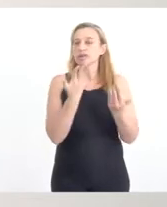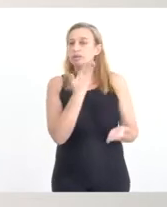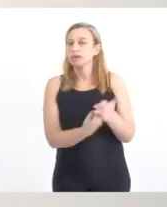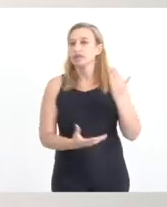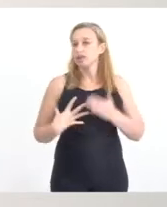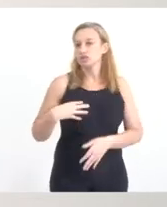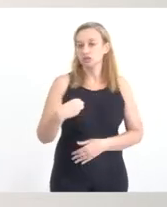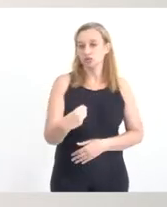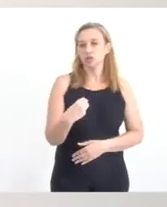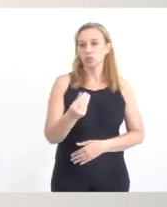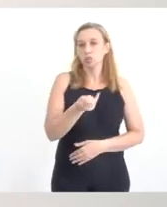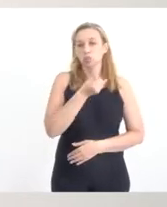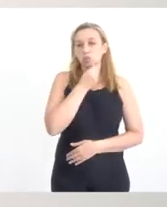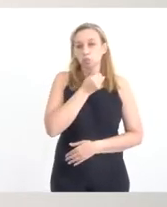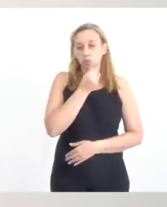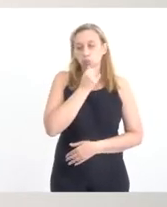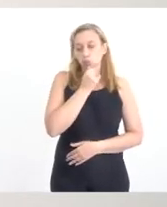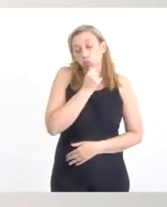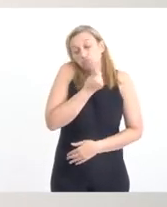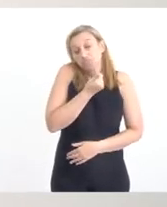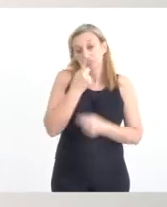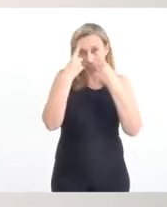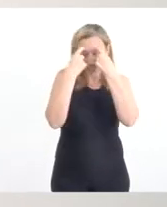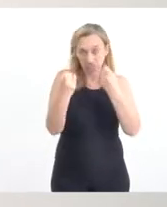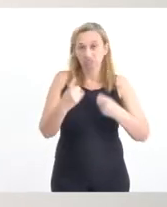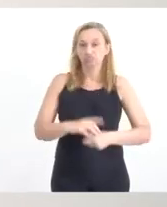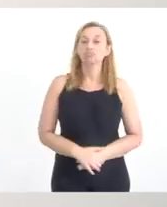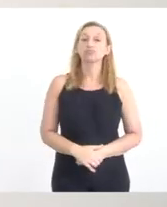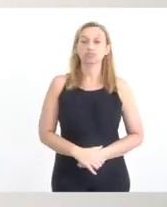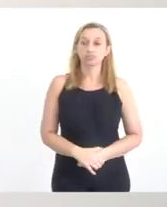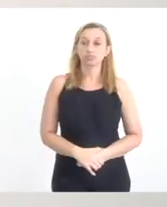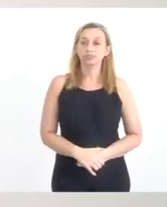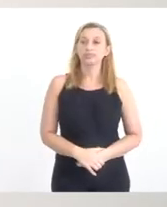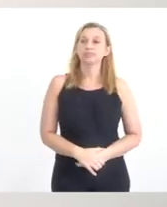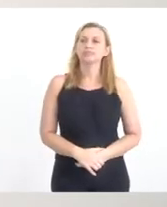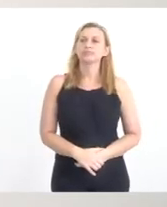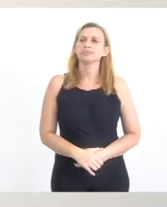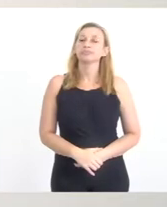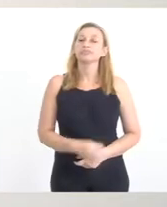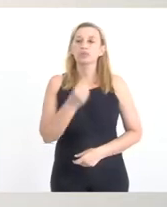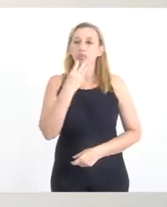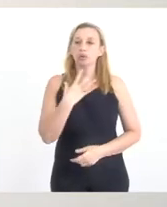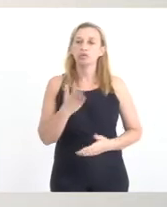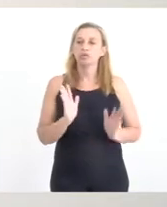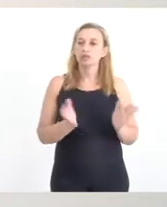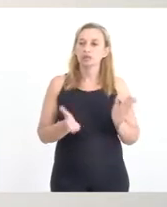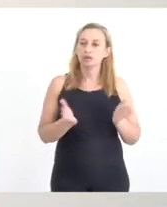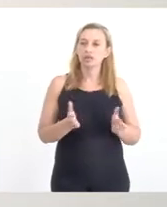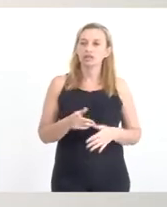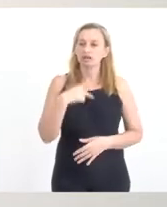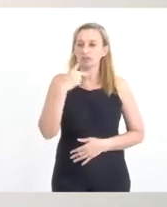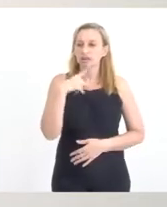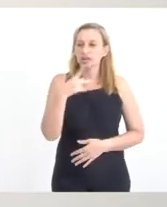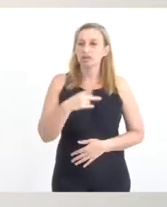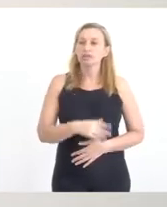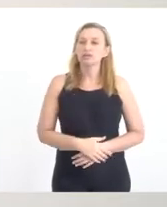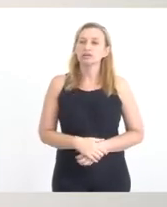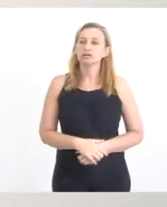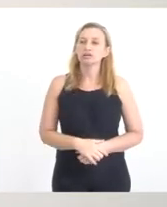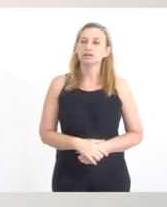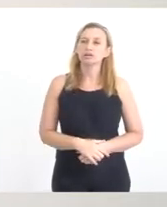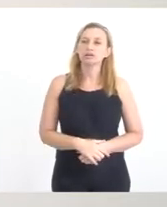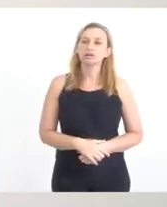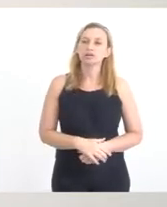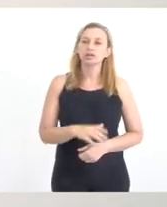de maneira tão aviltante violenta tá bom passa aqui agora a palavra